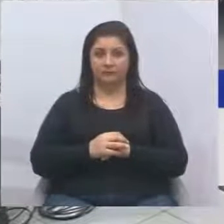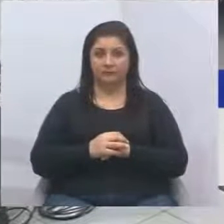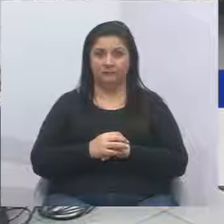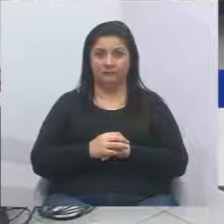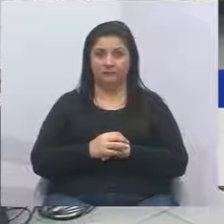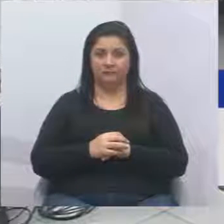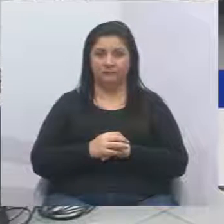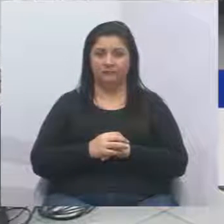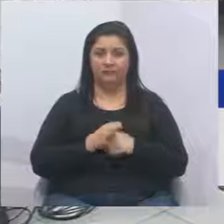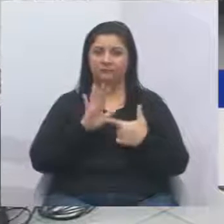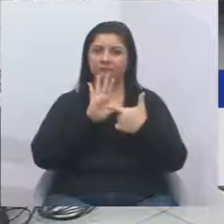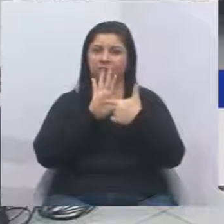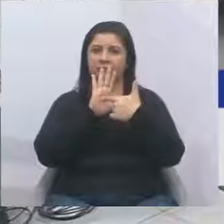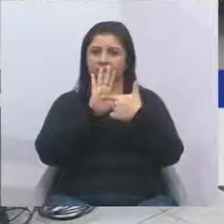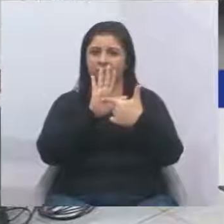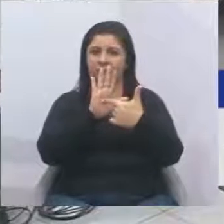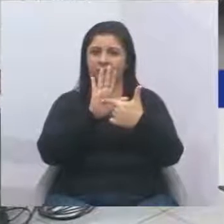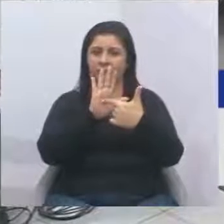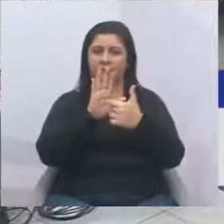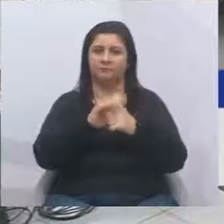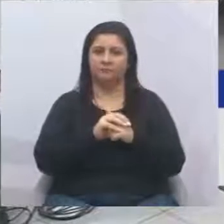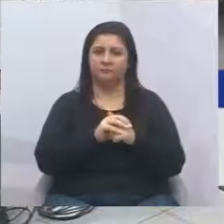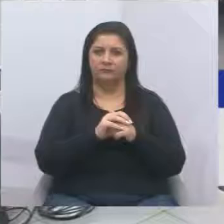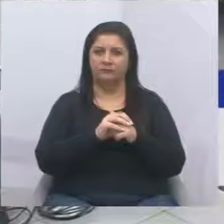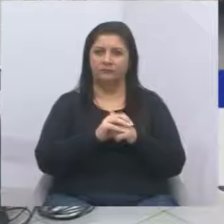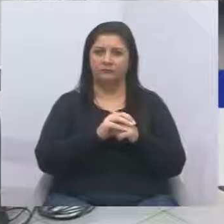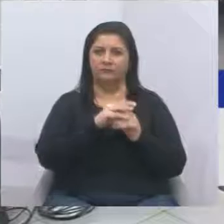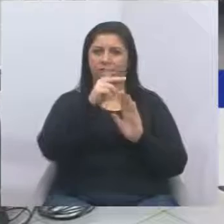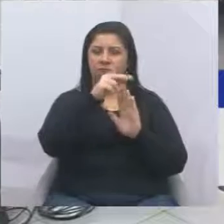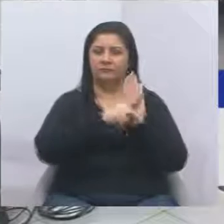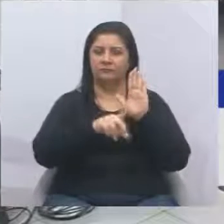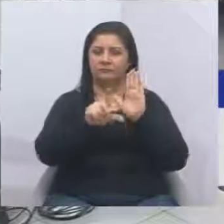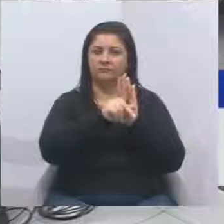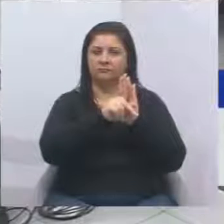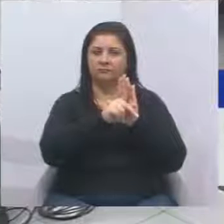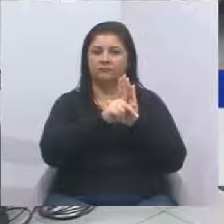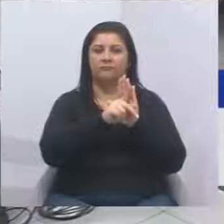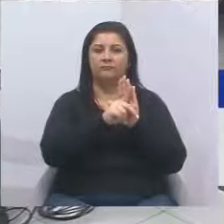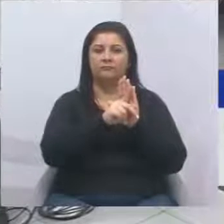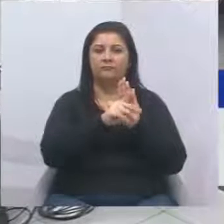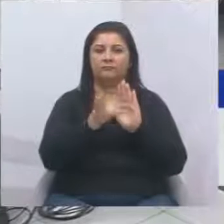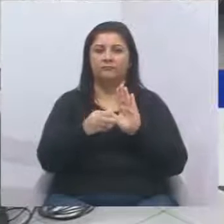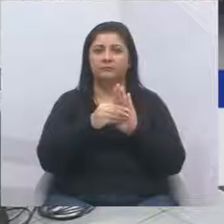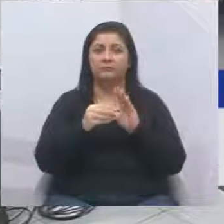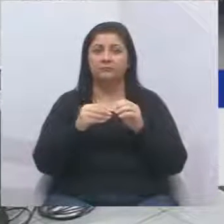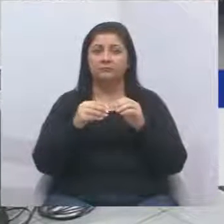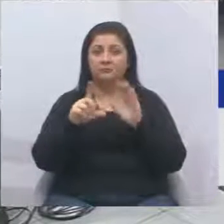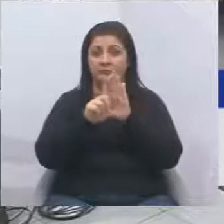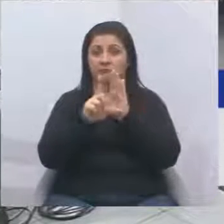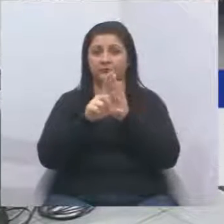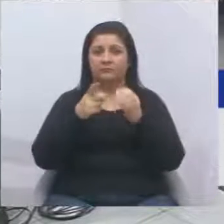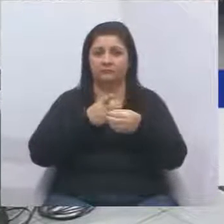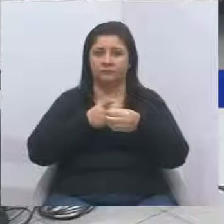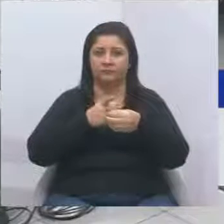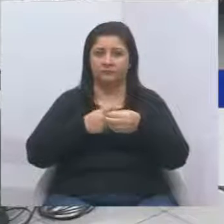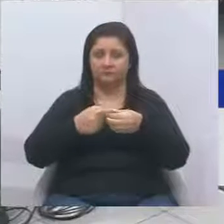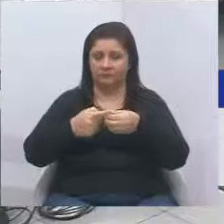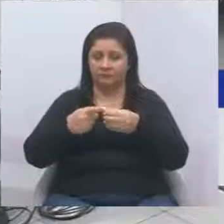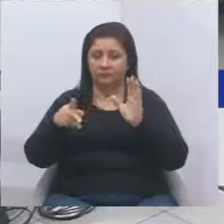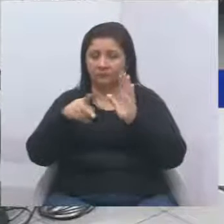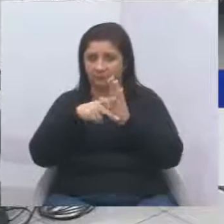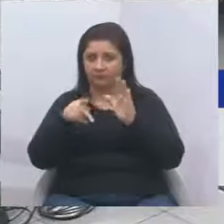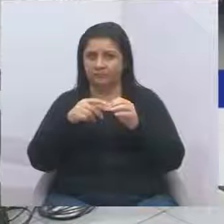Eu vou estar apresentando agora um projeto de emenda à lei orgânica que